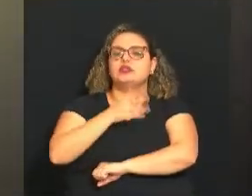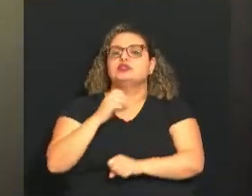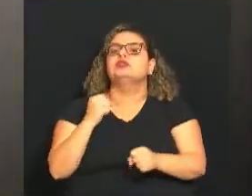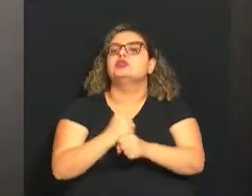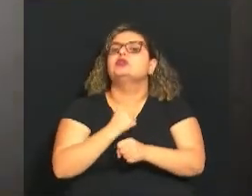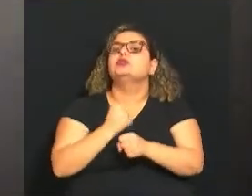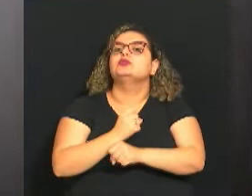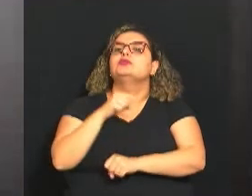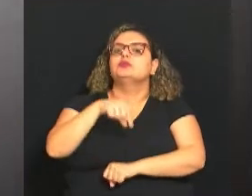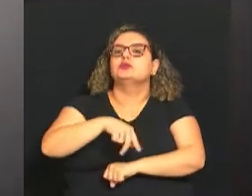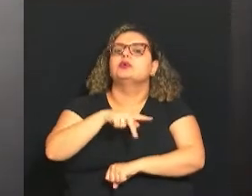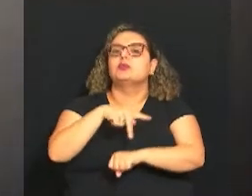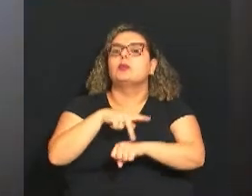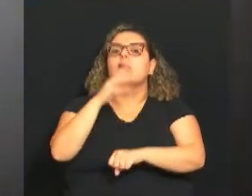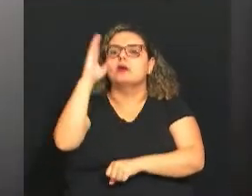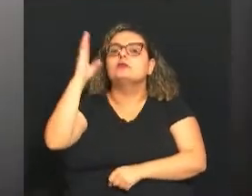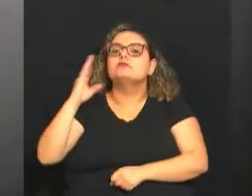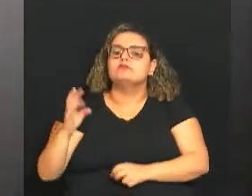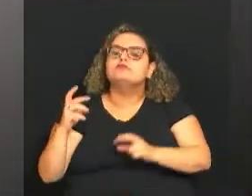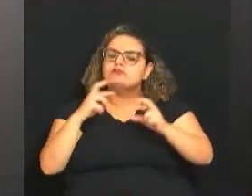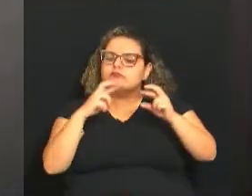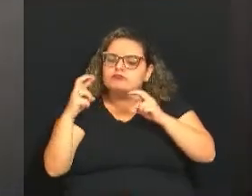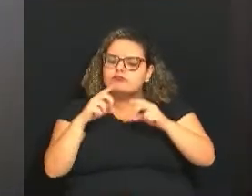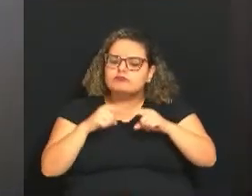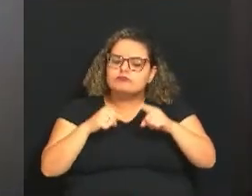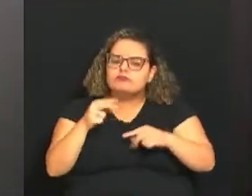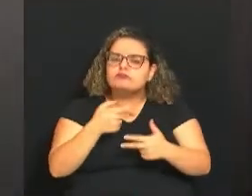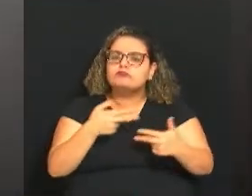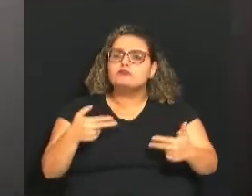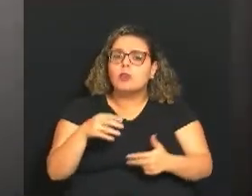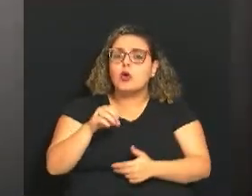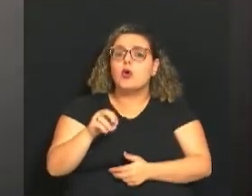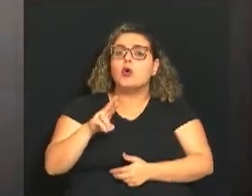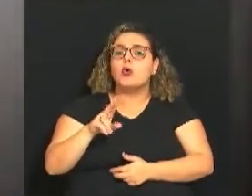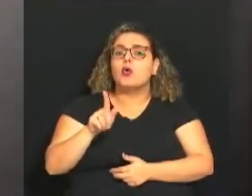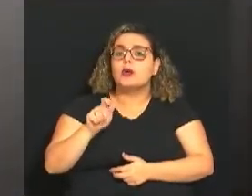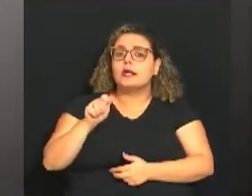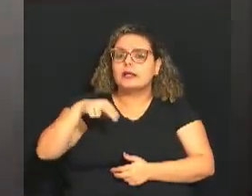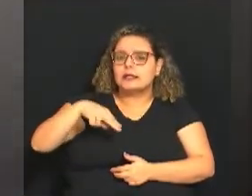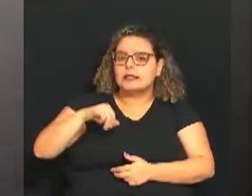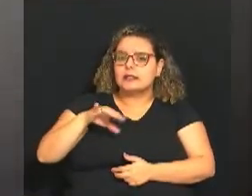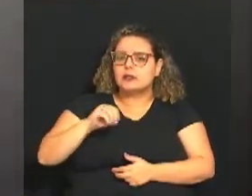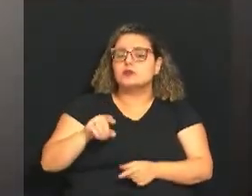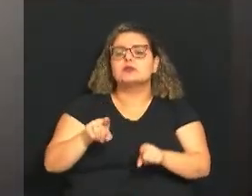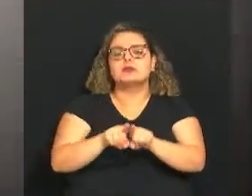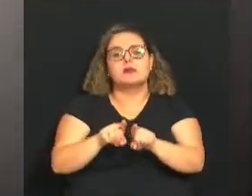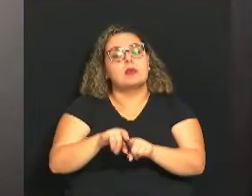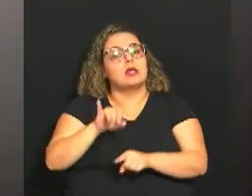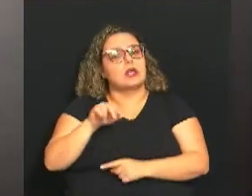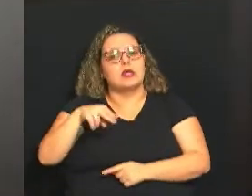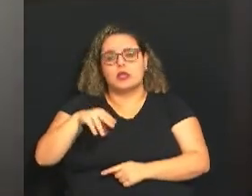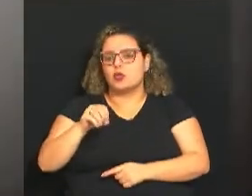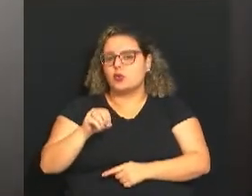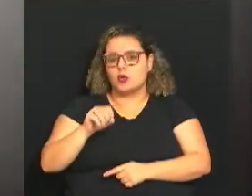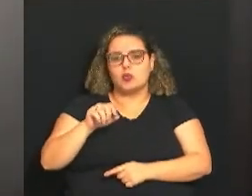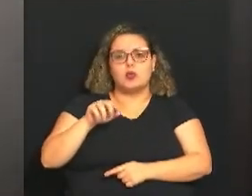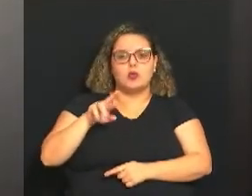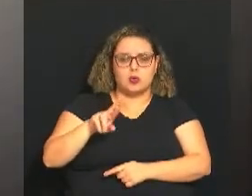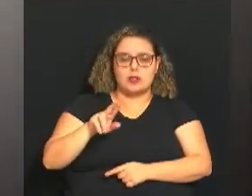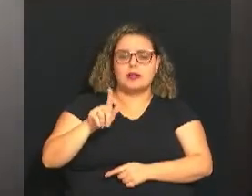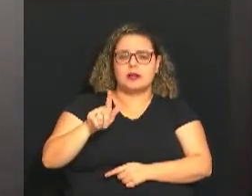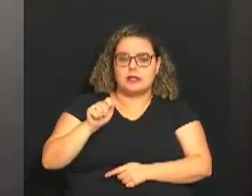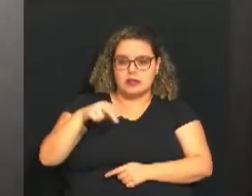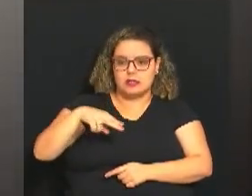país, capaz de analisar materiais orgânicos e inorgânicos. Ele salientou que a educação é algo novo, mas que